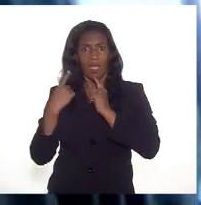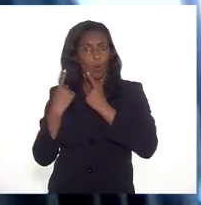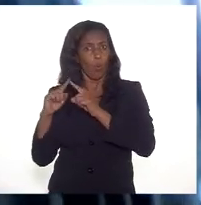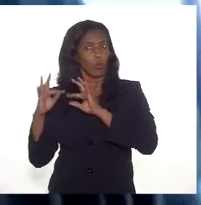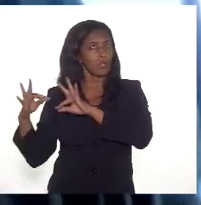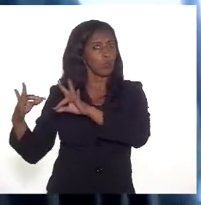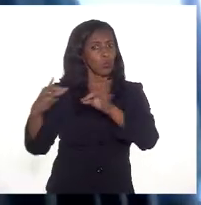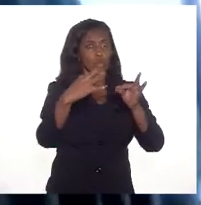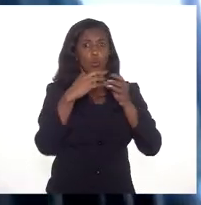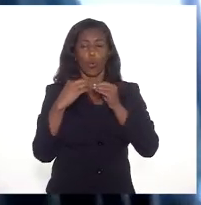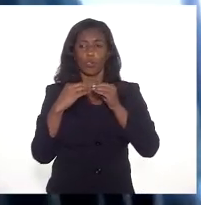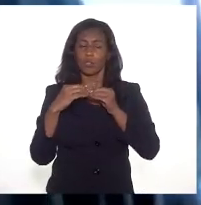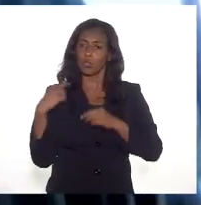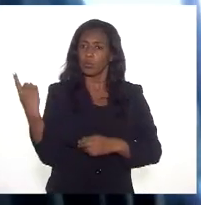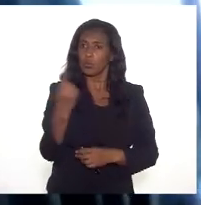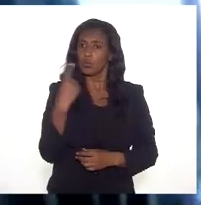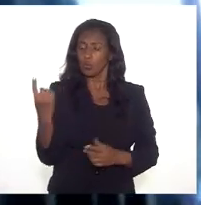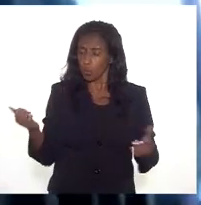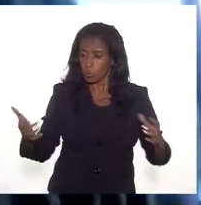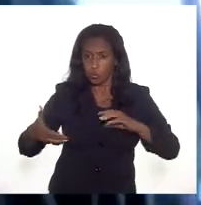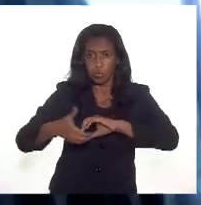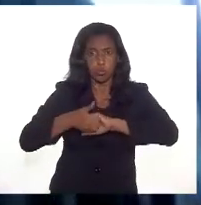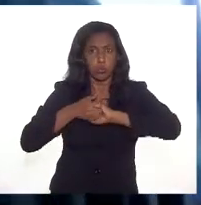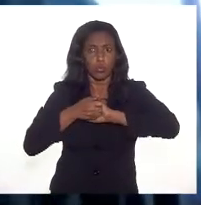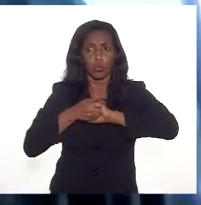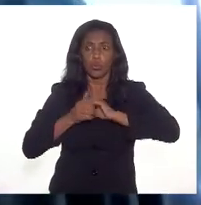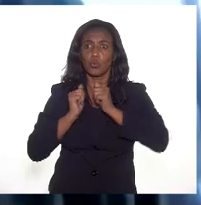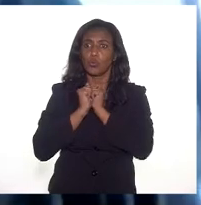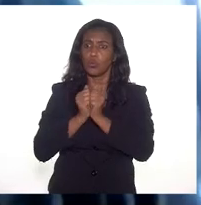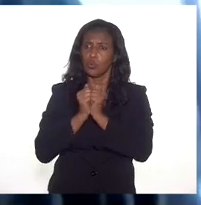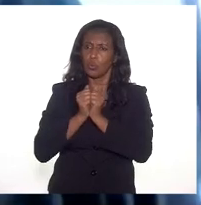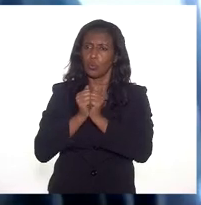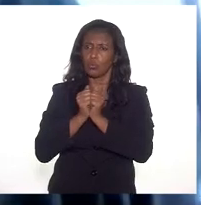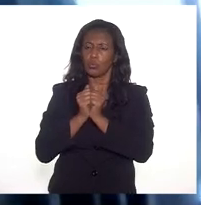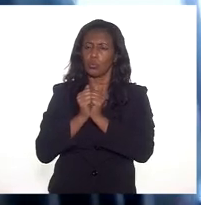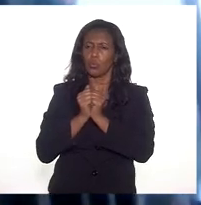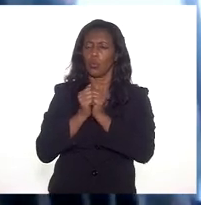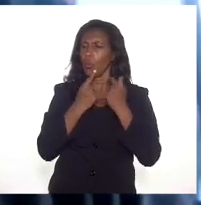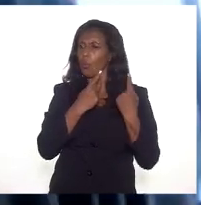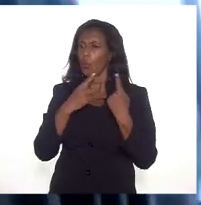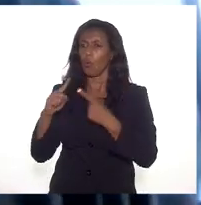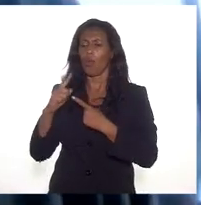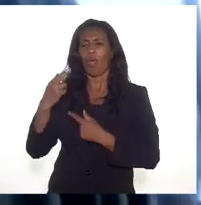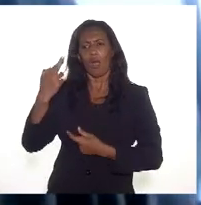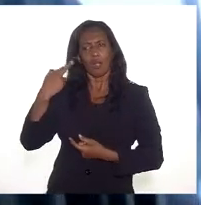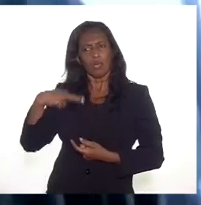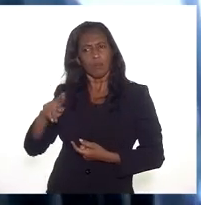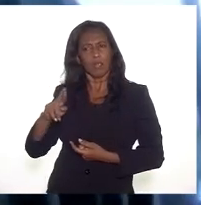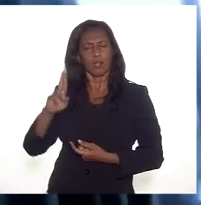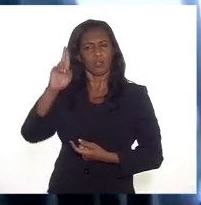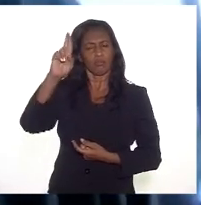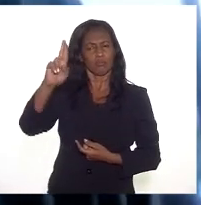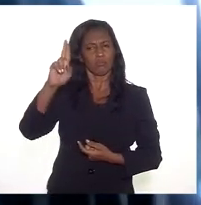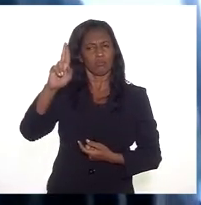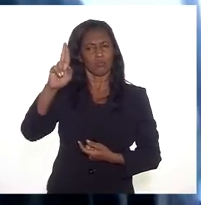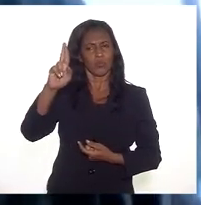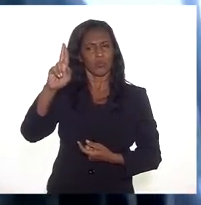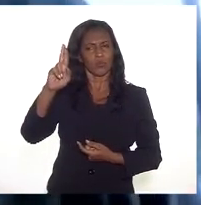Estaremos todos juntos, ombro a ombro, na defesa da liberdade religiosa contra esse